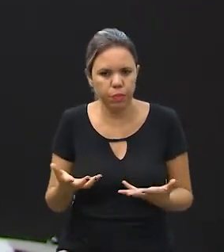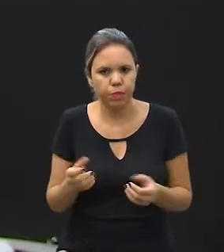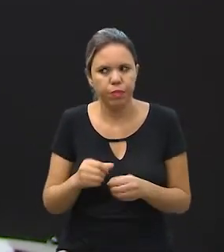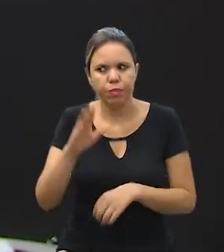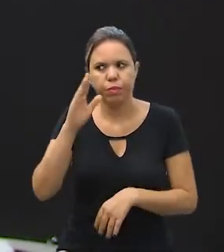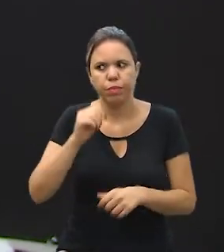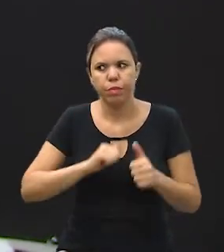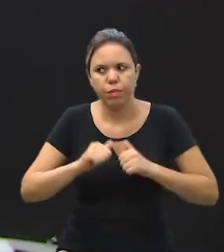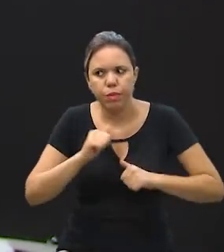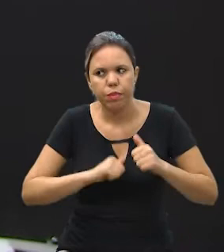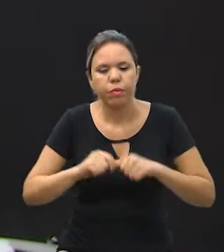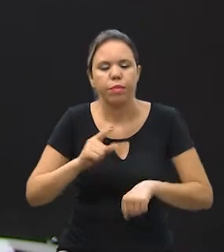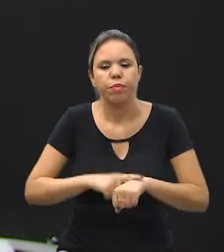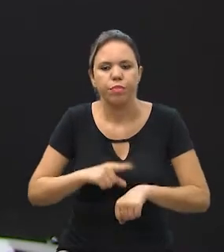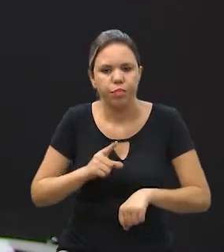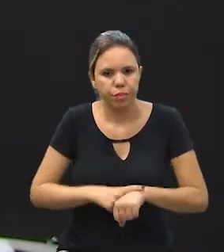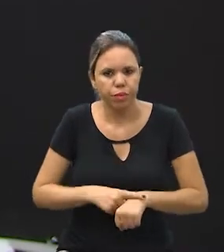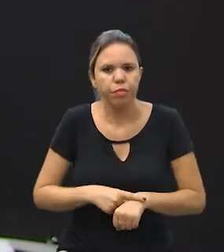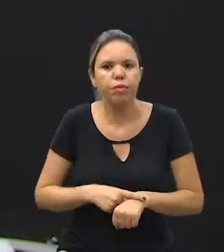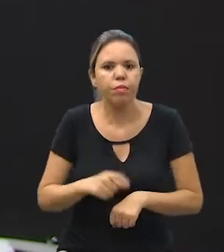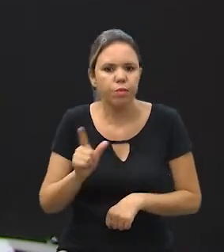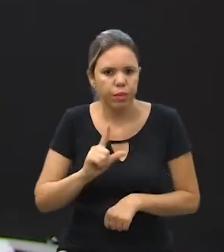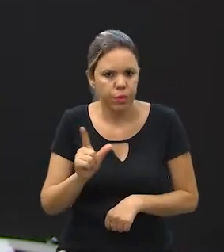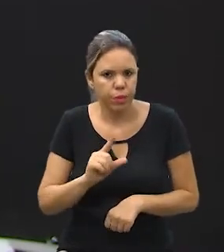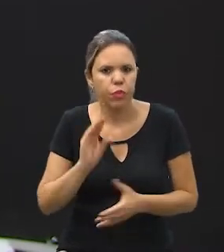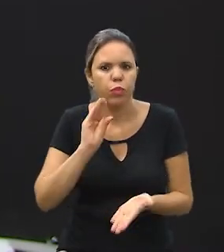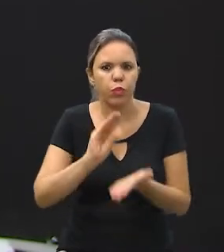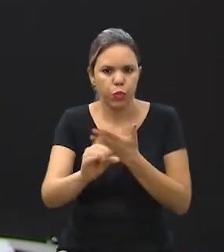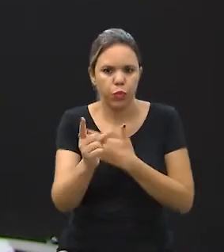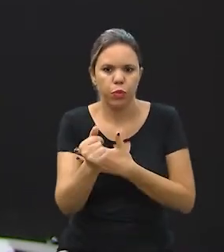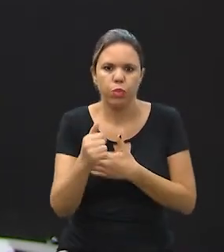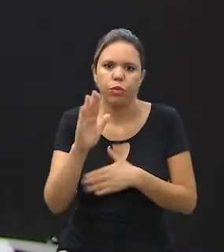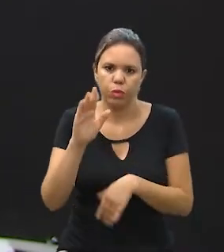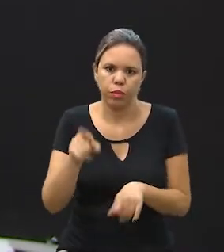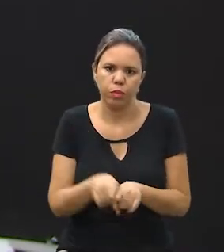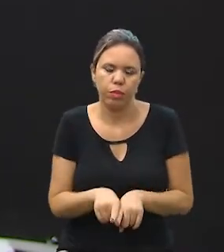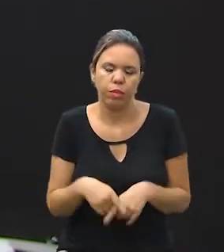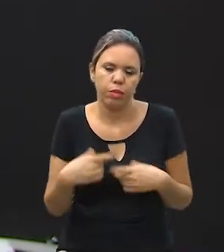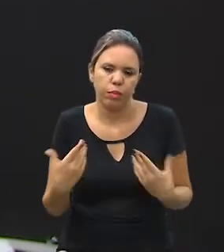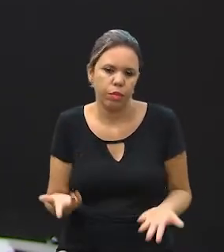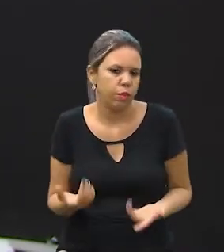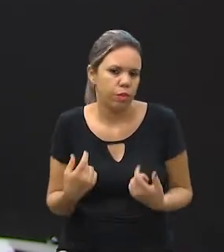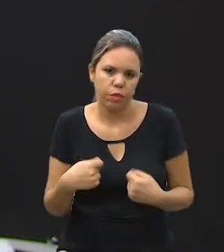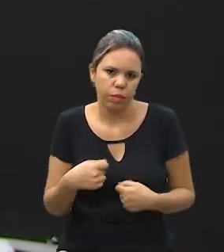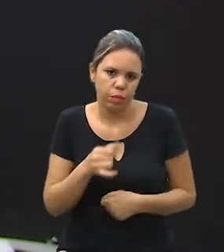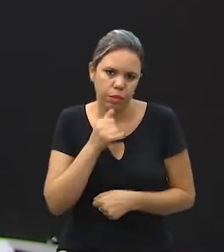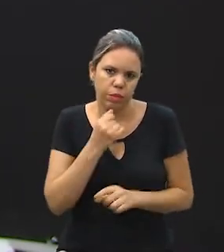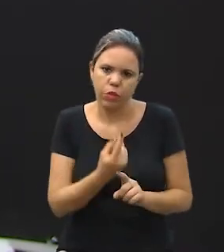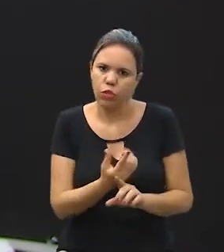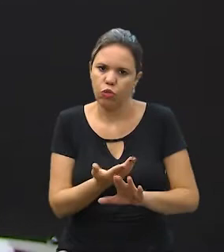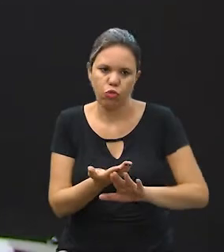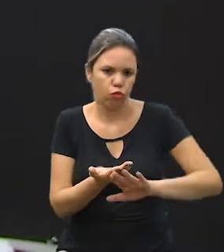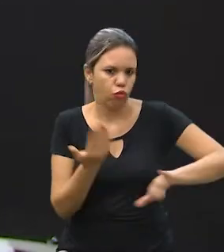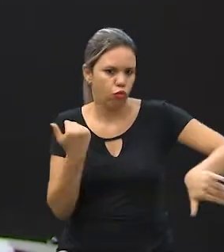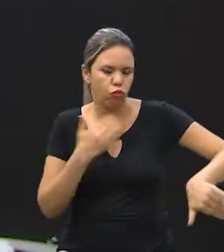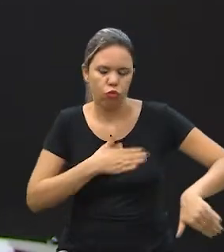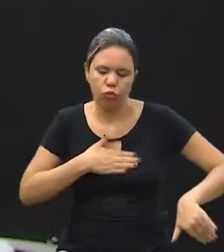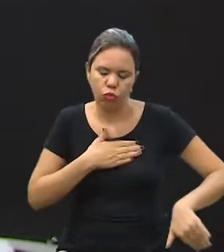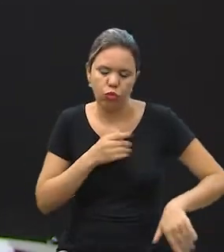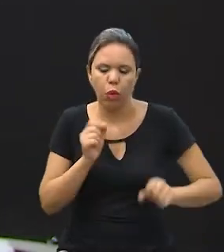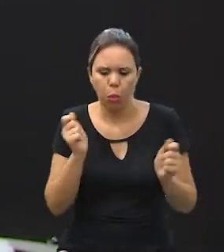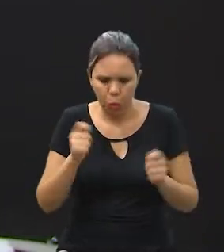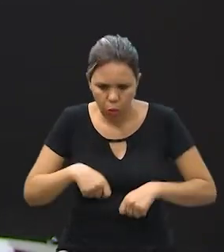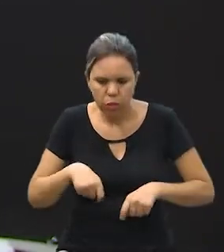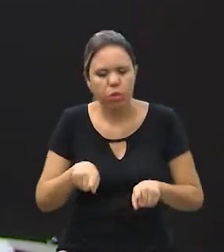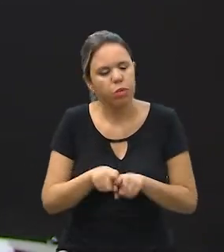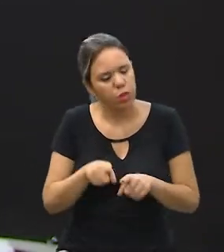mais energia, tempo e, obviamente, um investimento financeiro muito maior. Então, eu não preciso me distanciar daquilo que eu gosto e posso